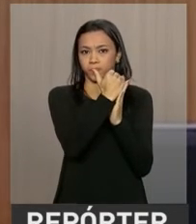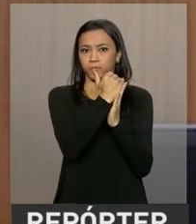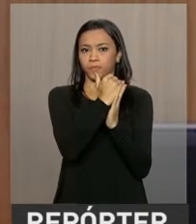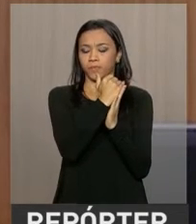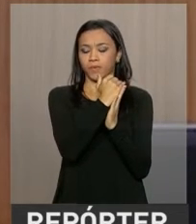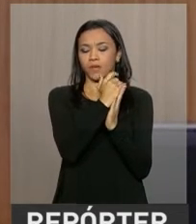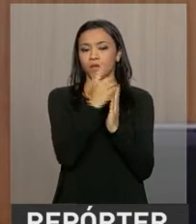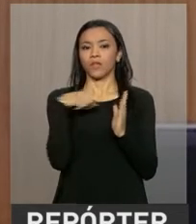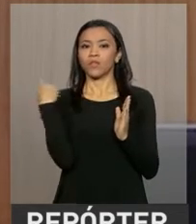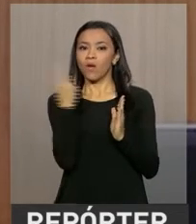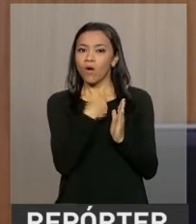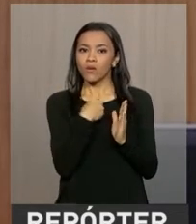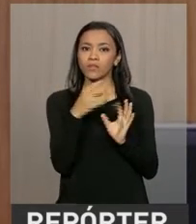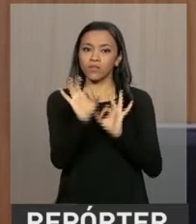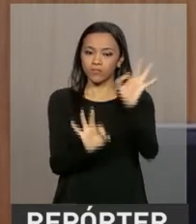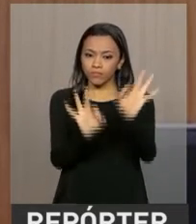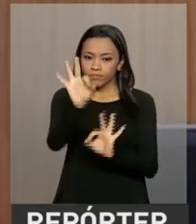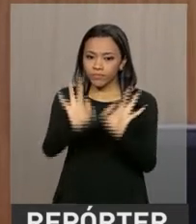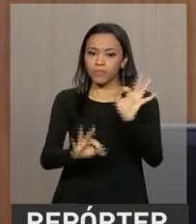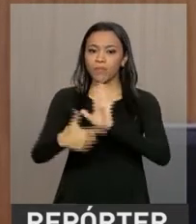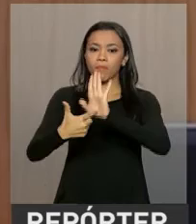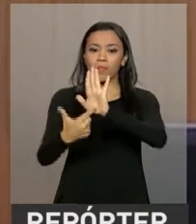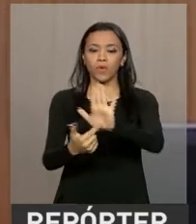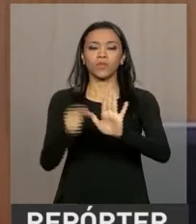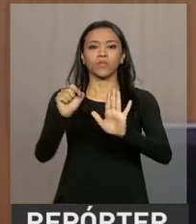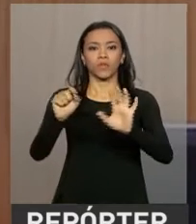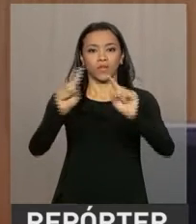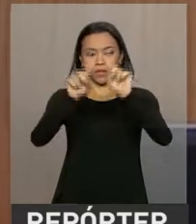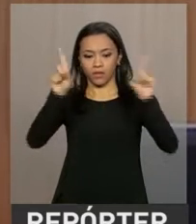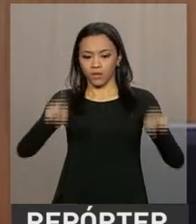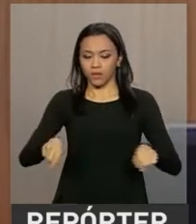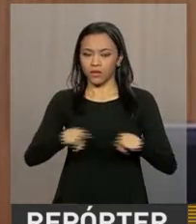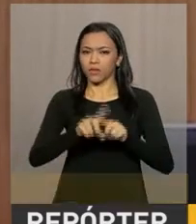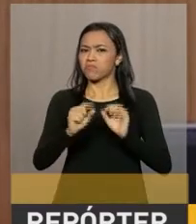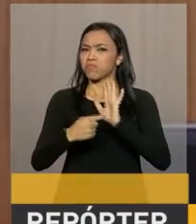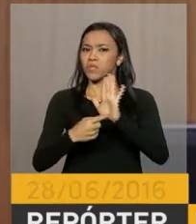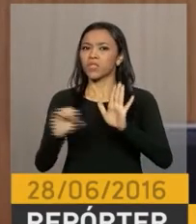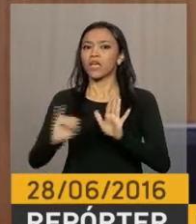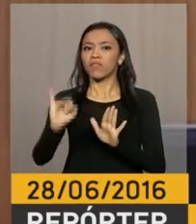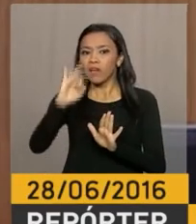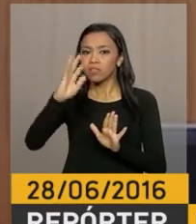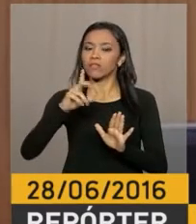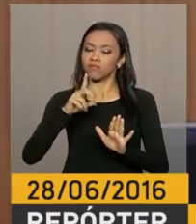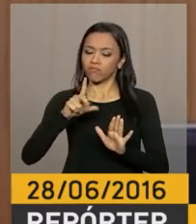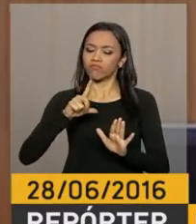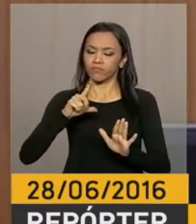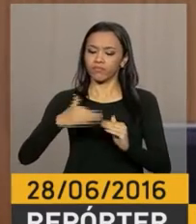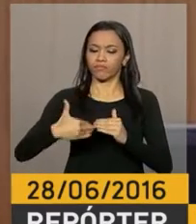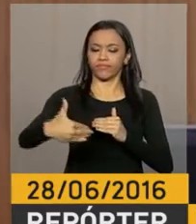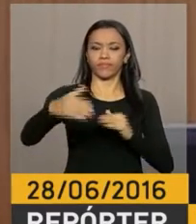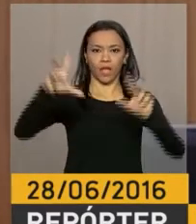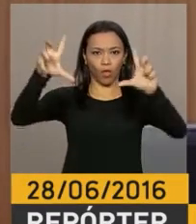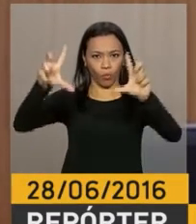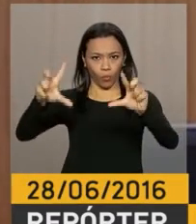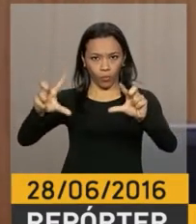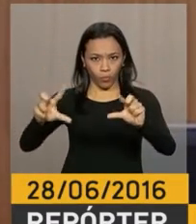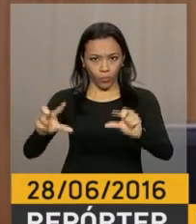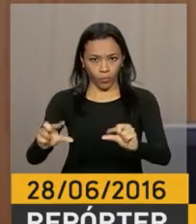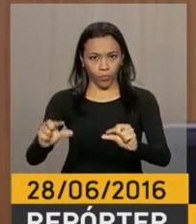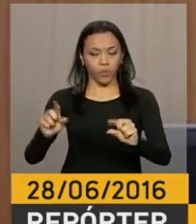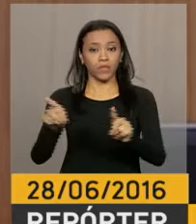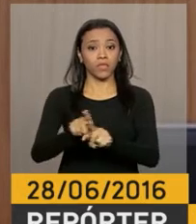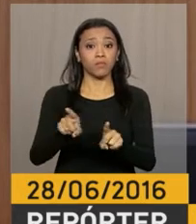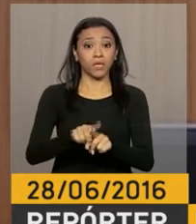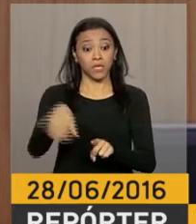nossa projeção no cenário de referência mostra um quadro de desinflação bastante pronunciado, assim como também as expectativas